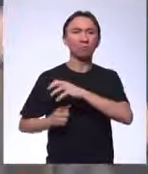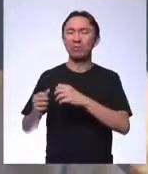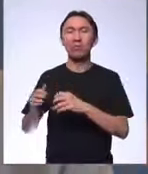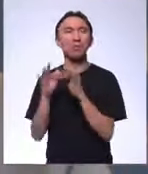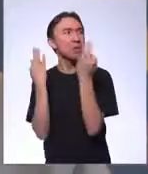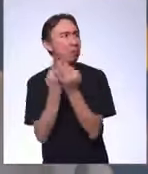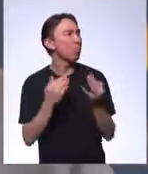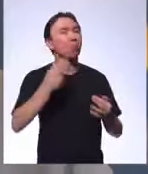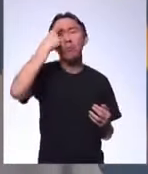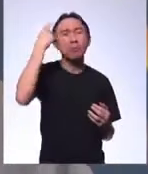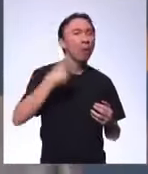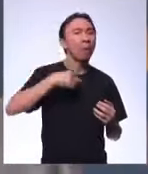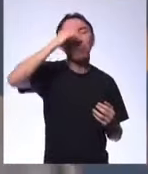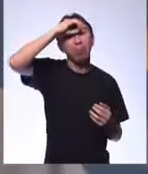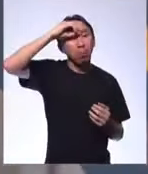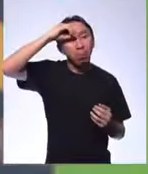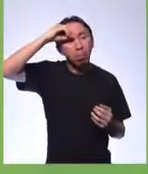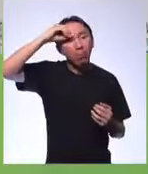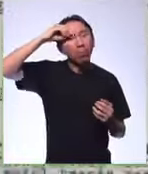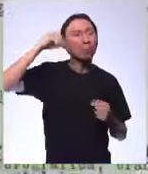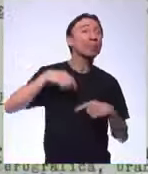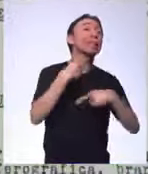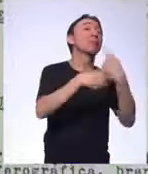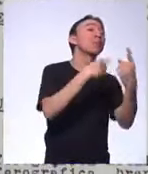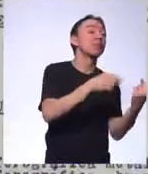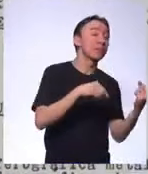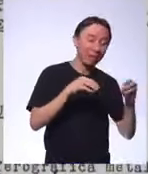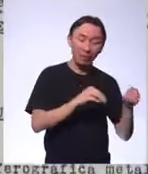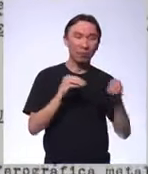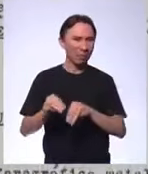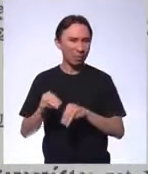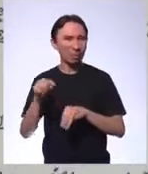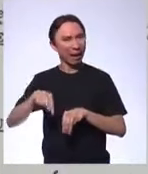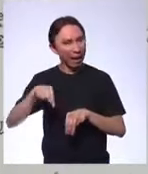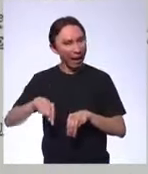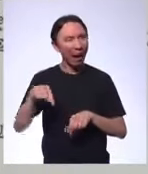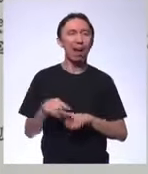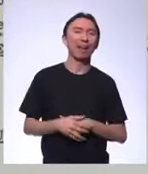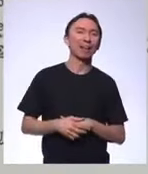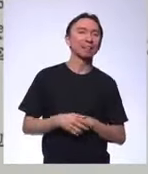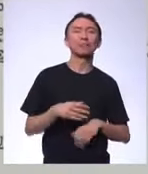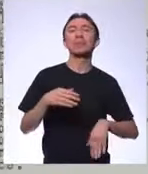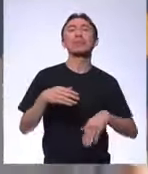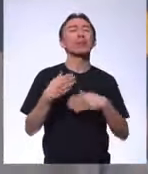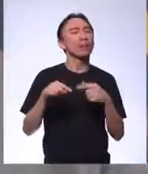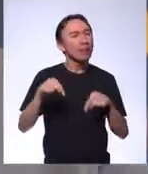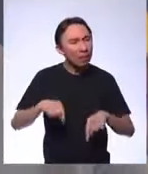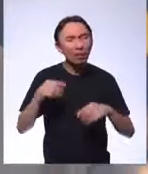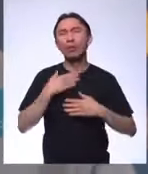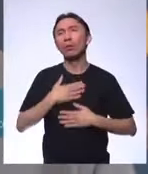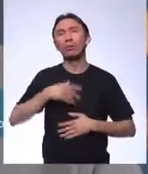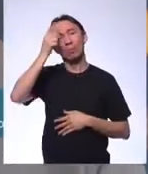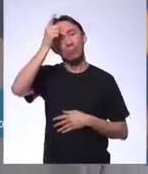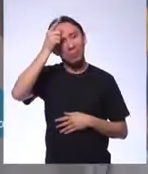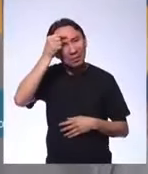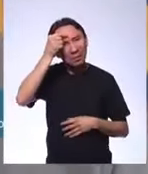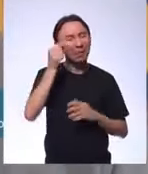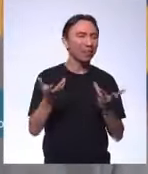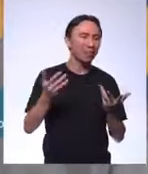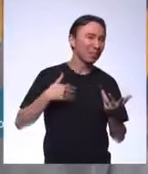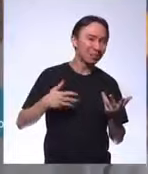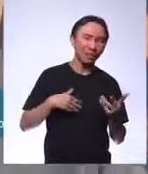dias, né? E depois é que vinha para cá. Era um alívio vir para cá, porque aqui pelo menos a gente se legalizava, entre